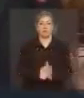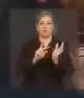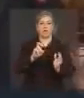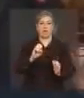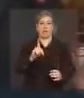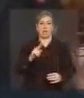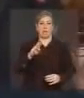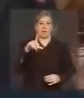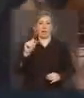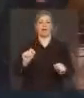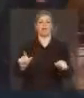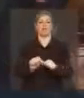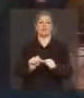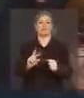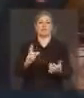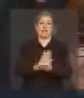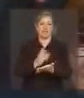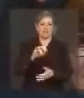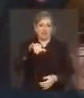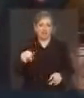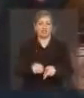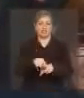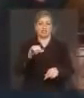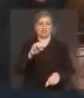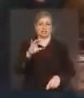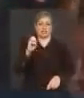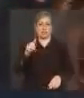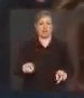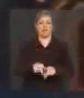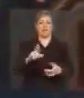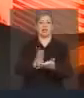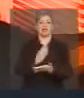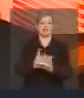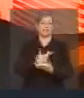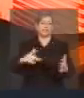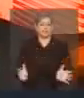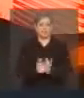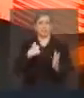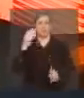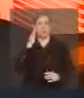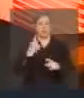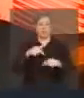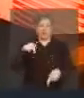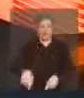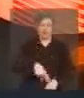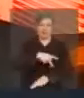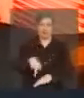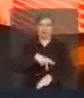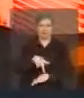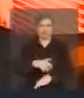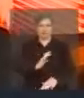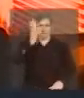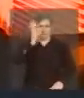fez a revista Veja, quando fez a revista Isto É, quando fez o Jornal da Tarde, eu sei. Porque neste país, ser